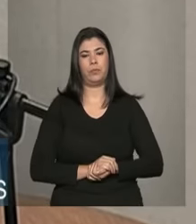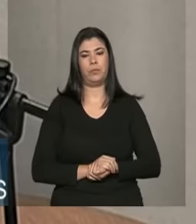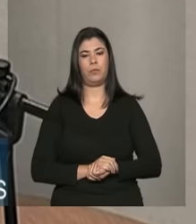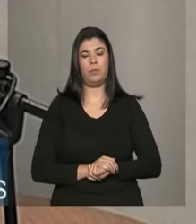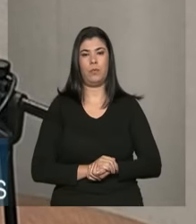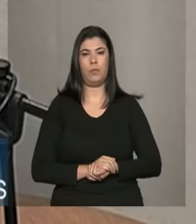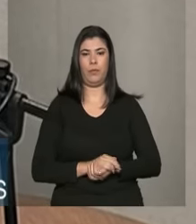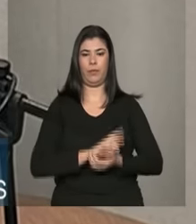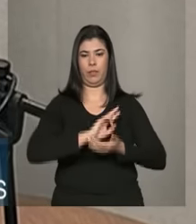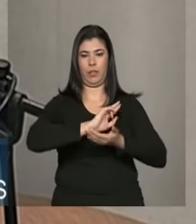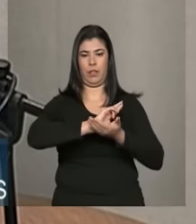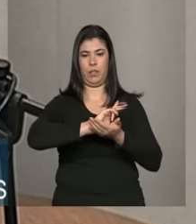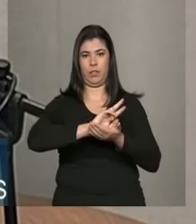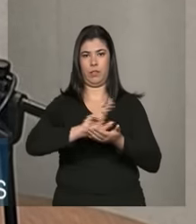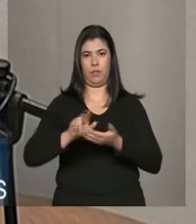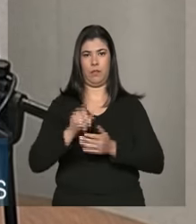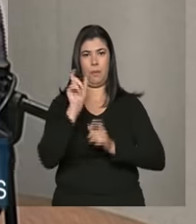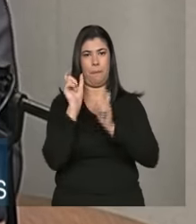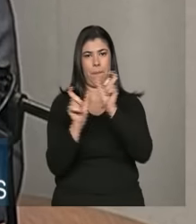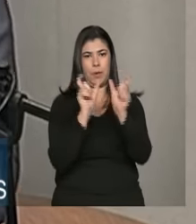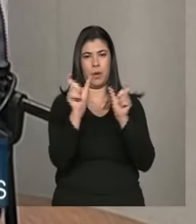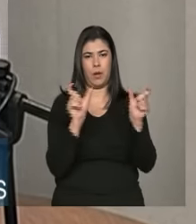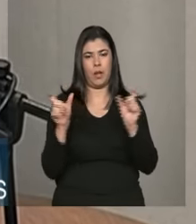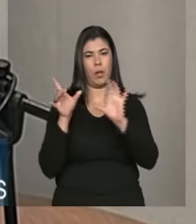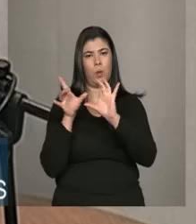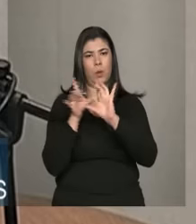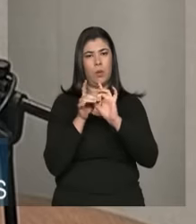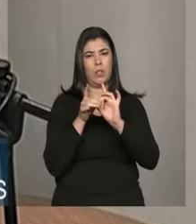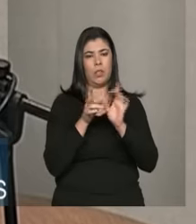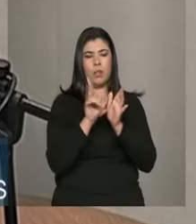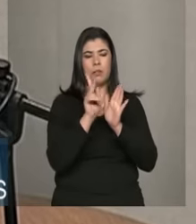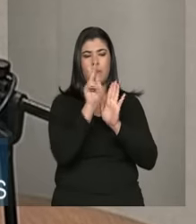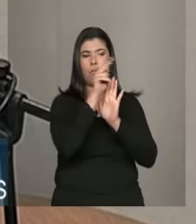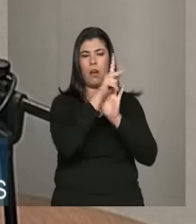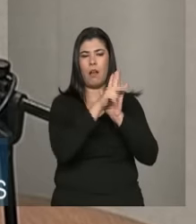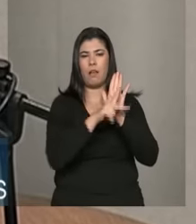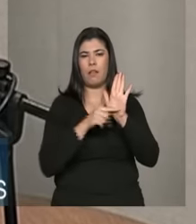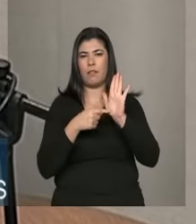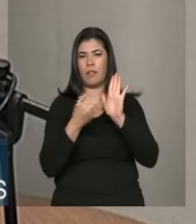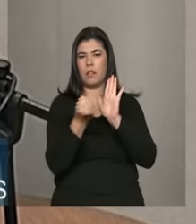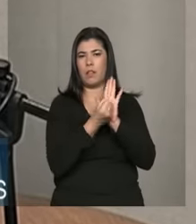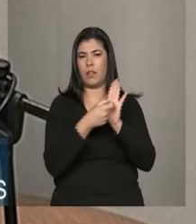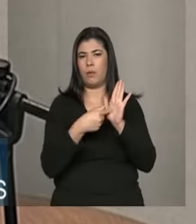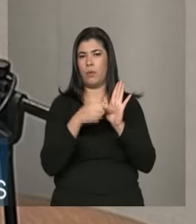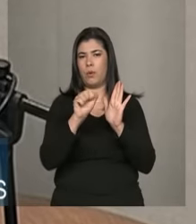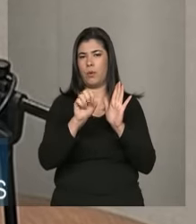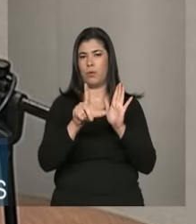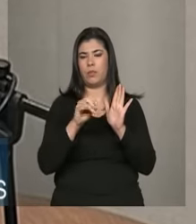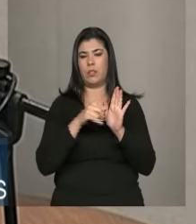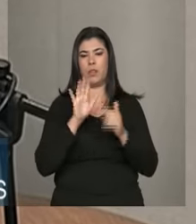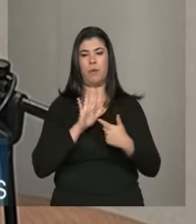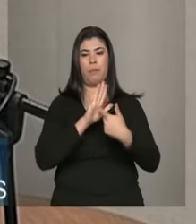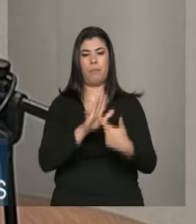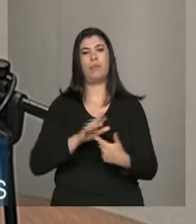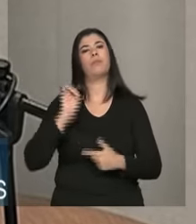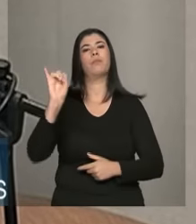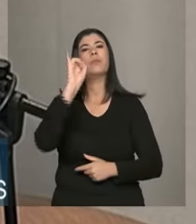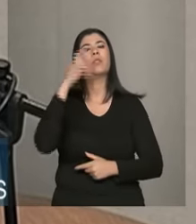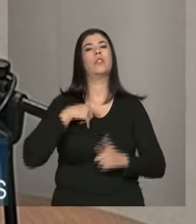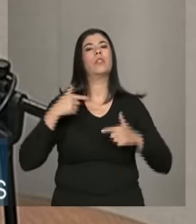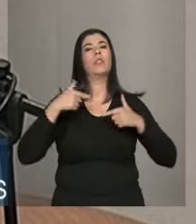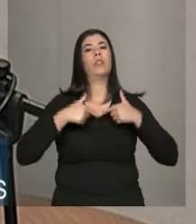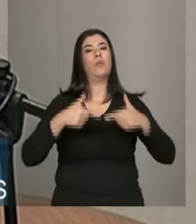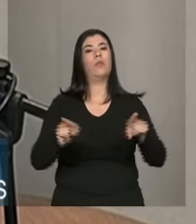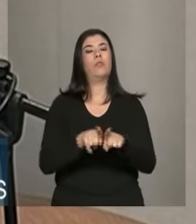os elementos contidos neste selo transmitem imagem que reflete a grandiosidade dessa luta que